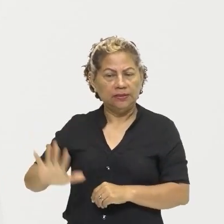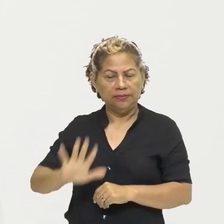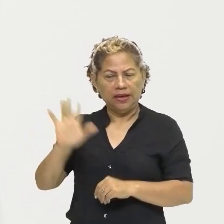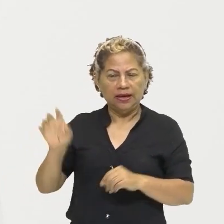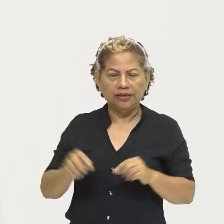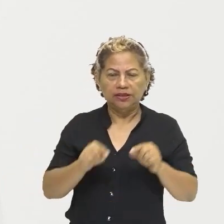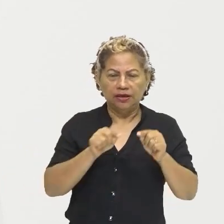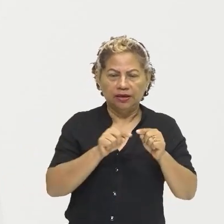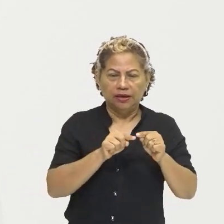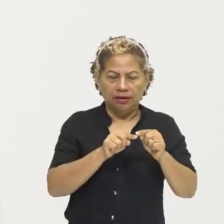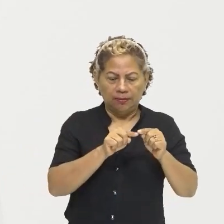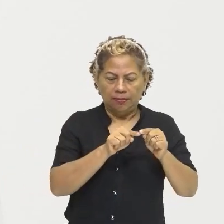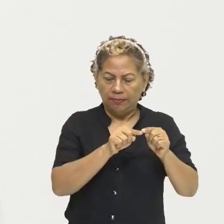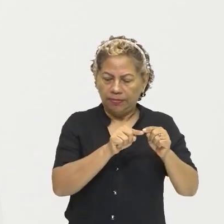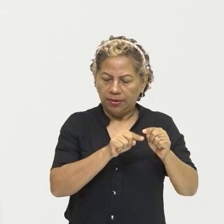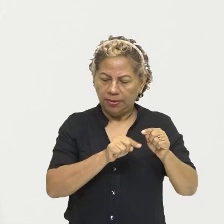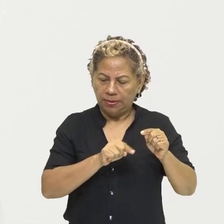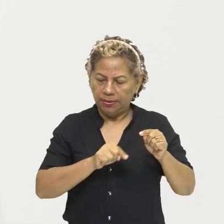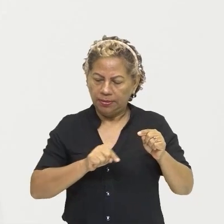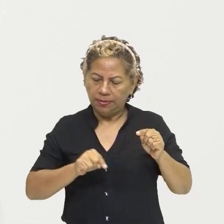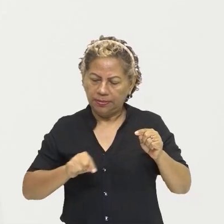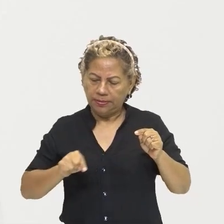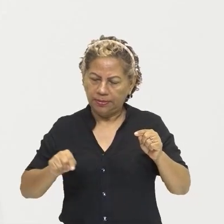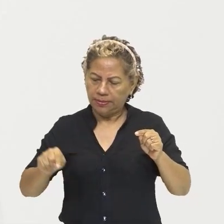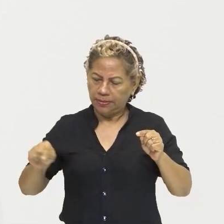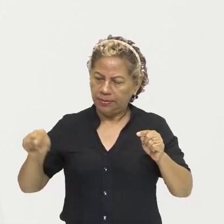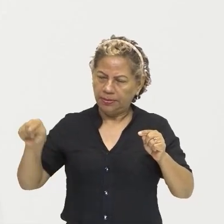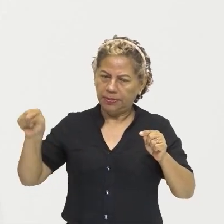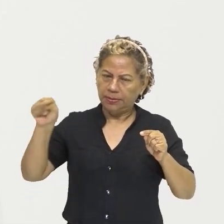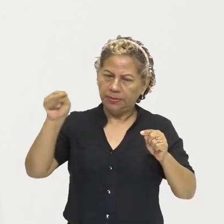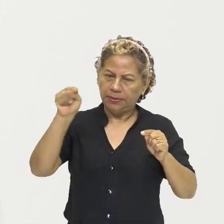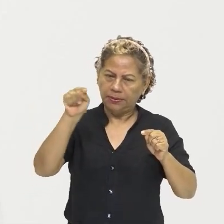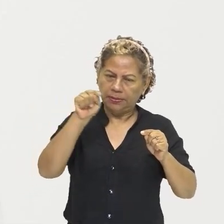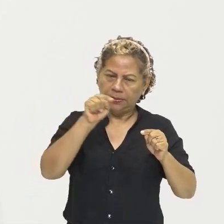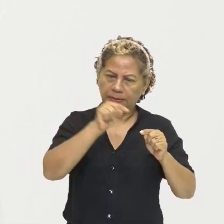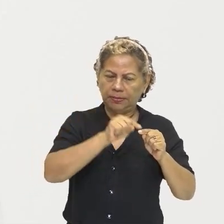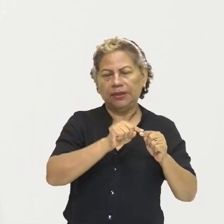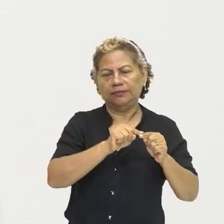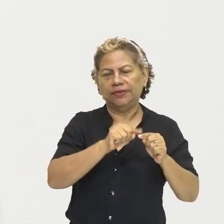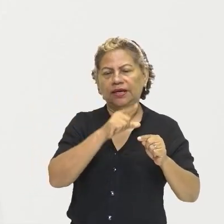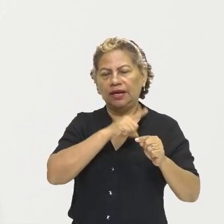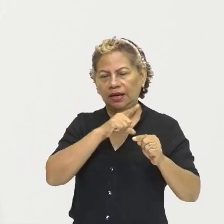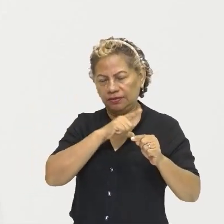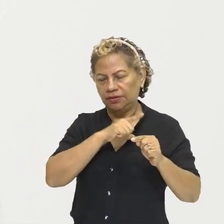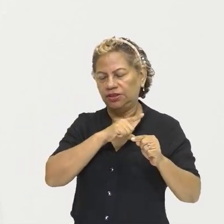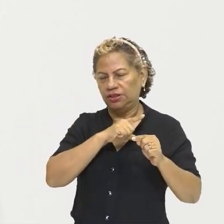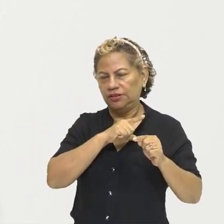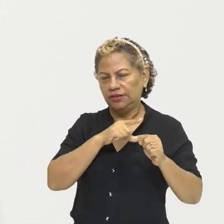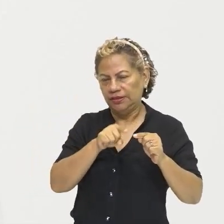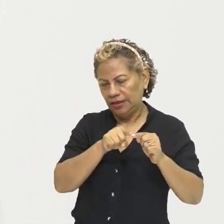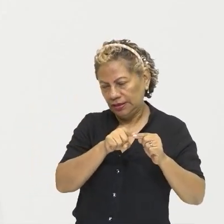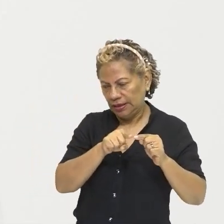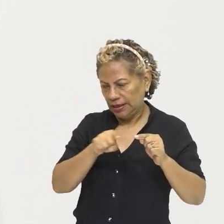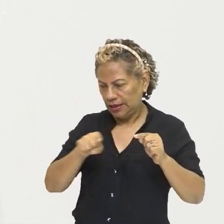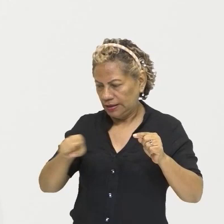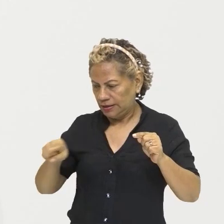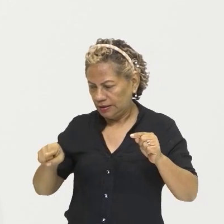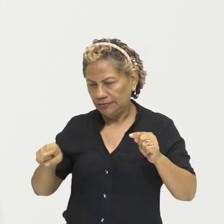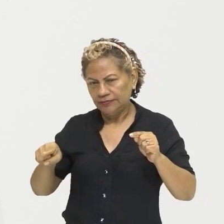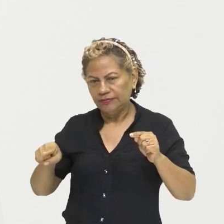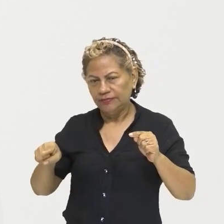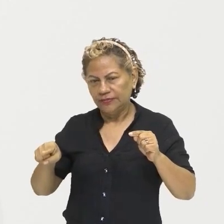pontilhada azul que está mostrando qual é o caminho da Terra ao redor do Sol, você vê exatamente